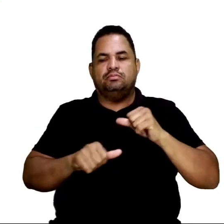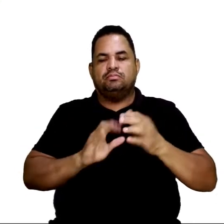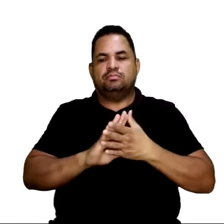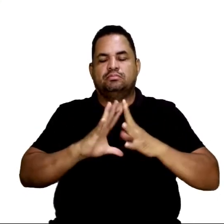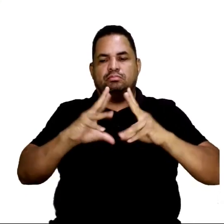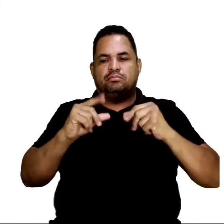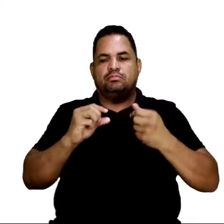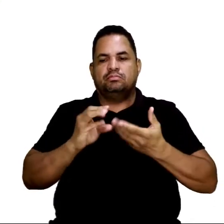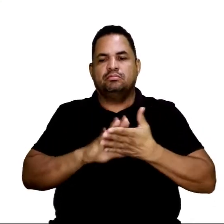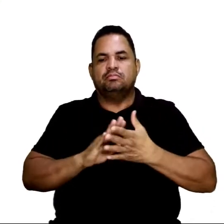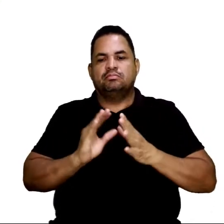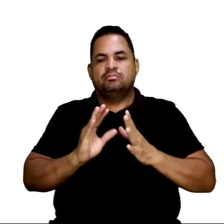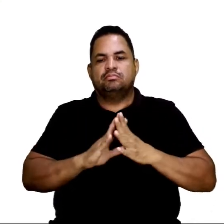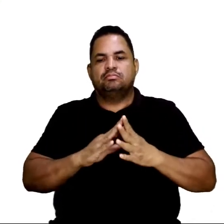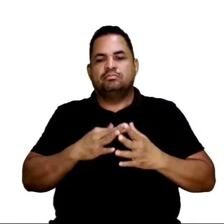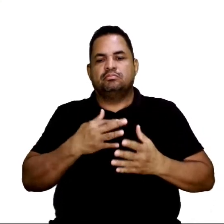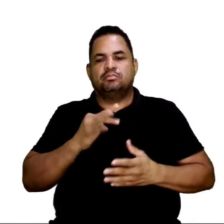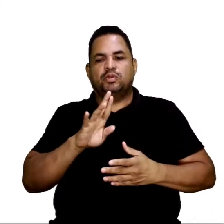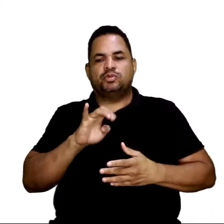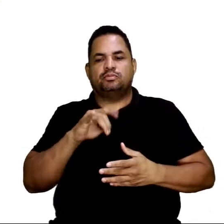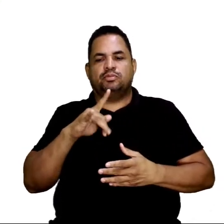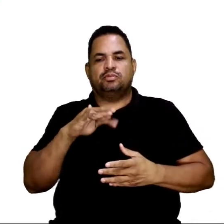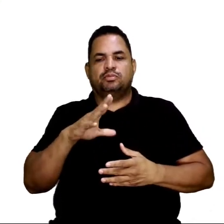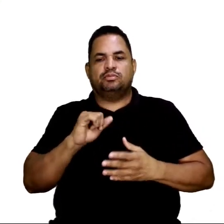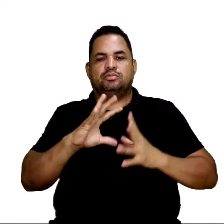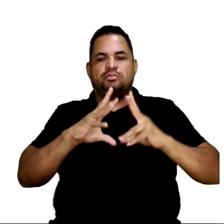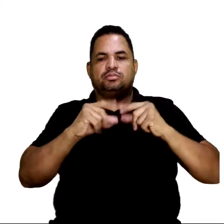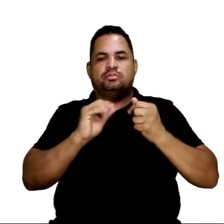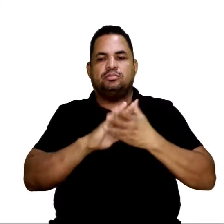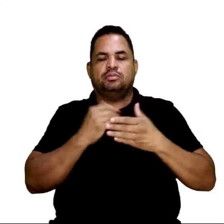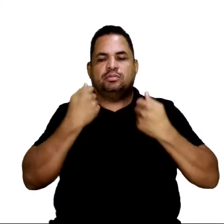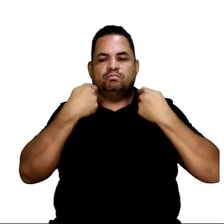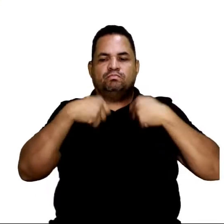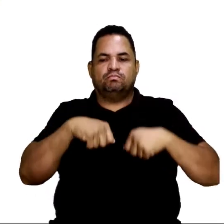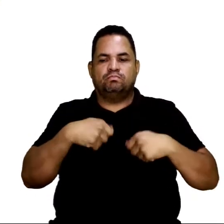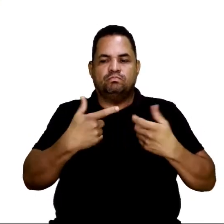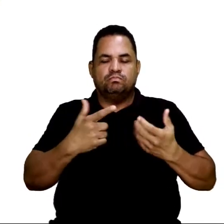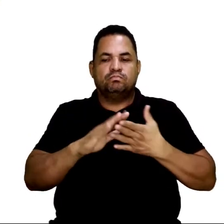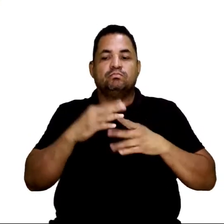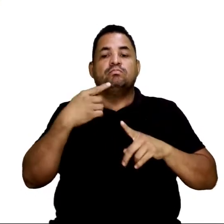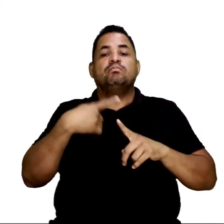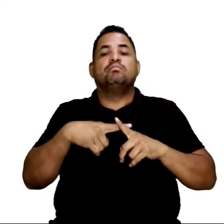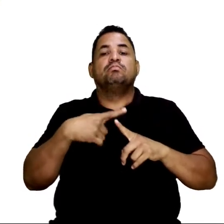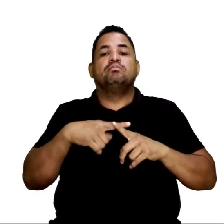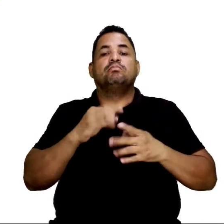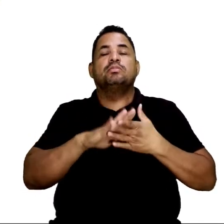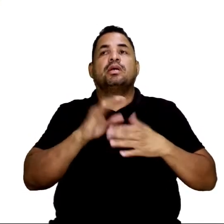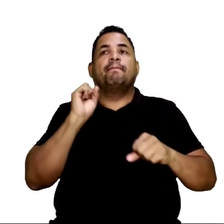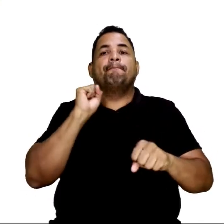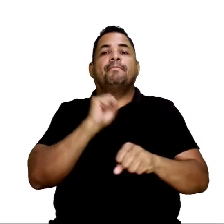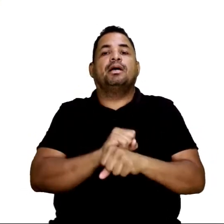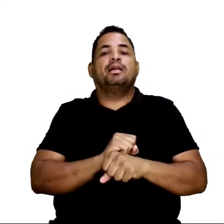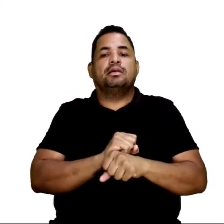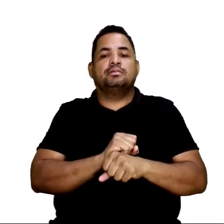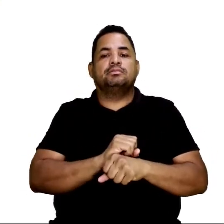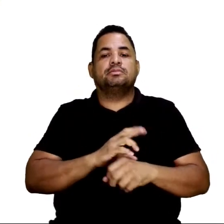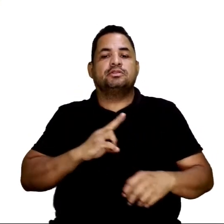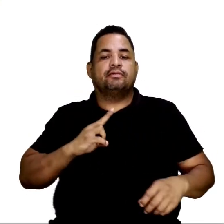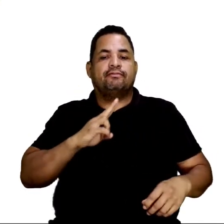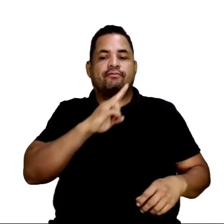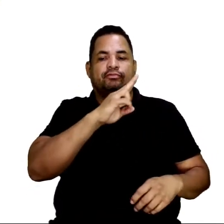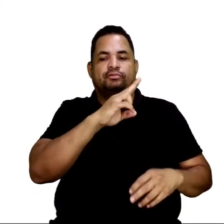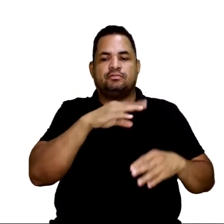são células totipotentes, tem todo o potencial. Por que a gente quer interromper esse potencial,